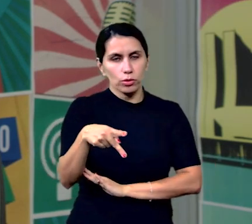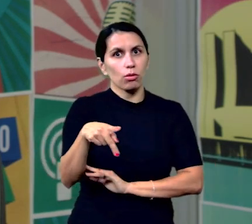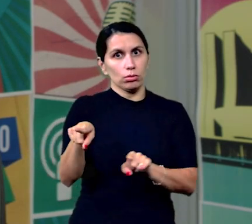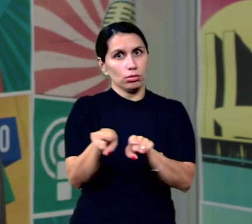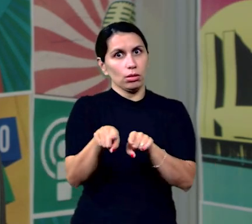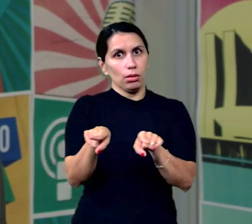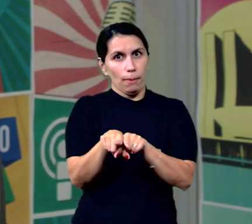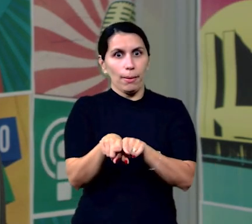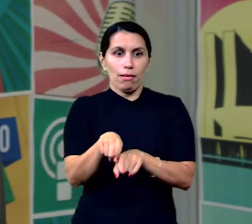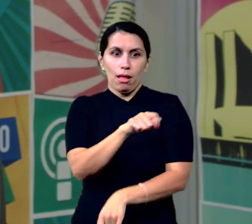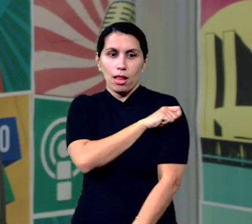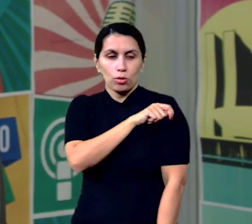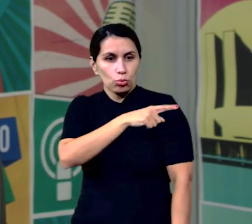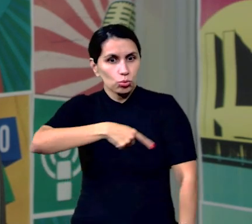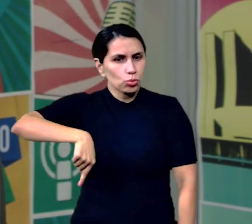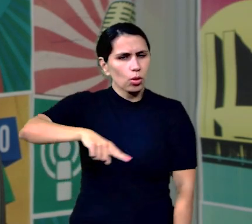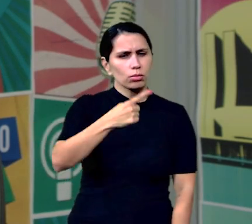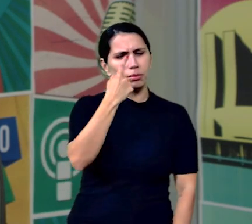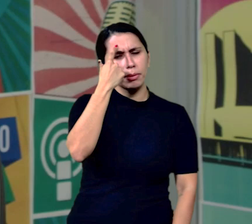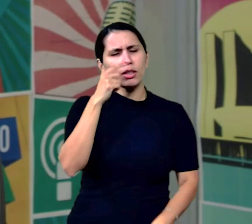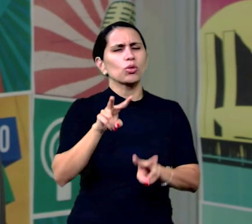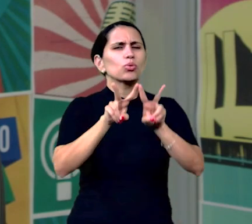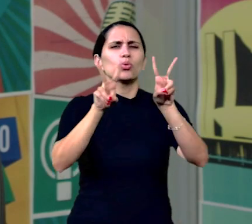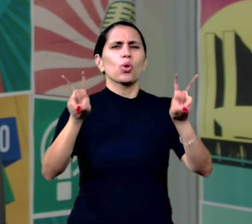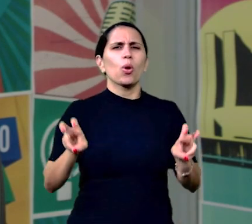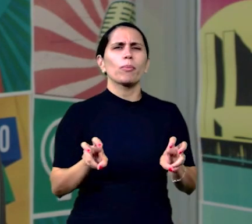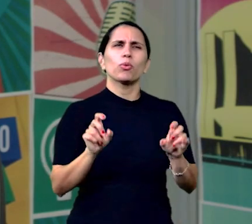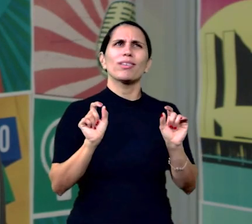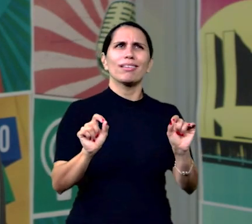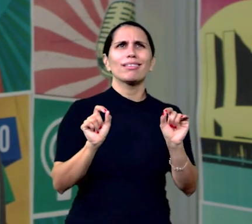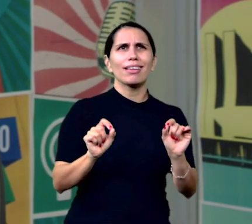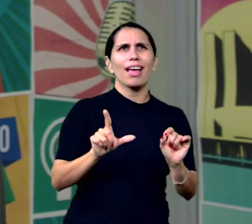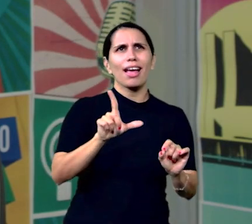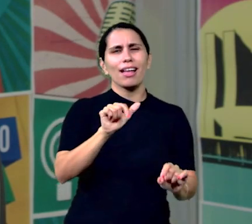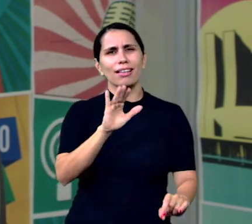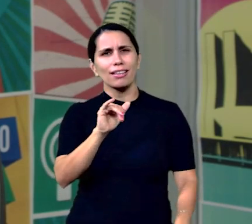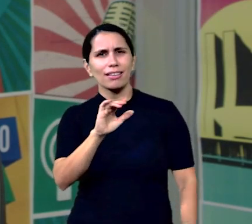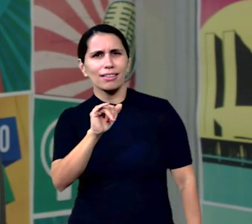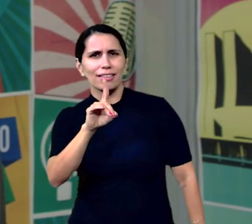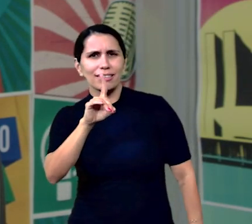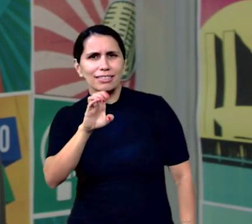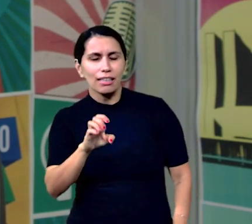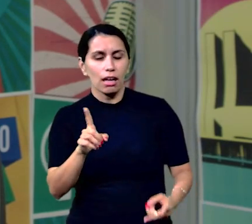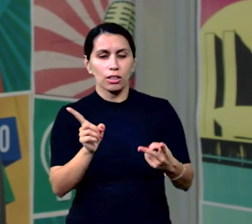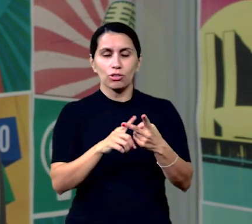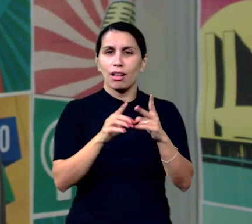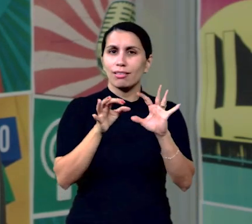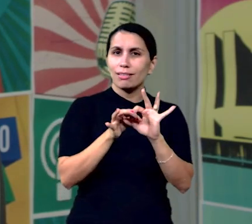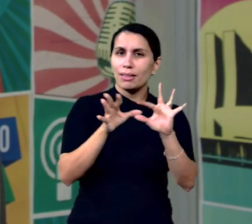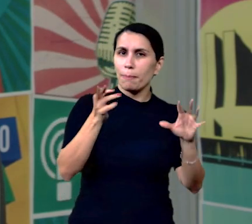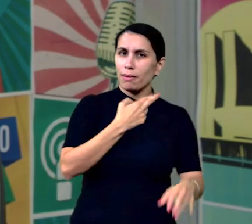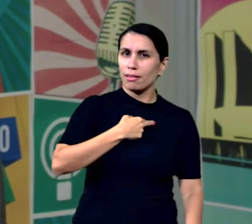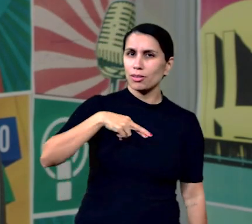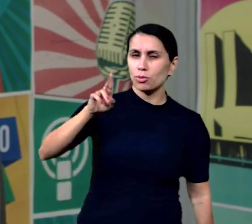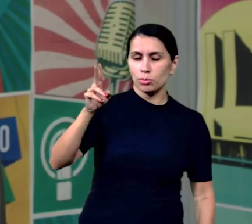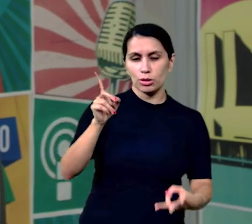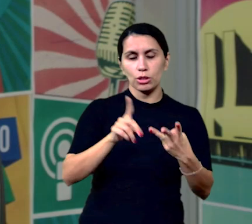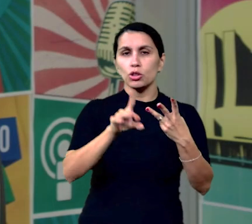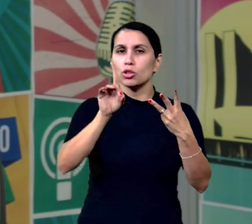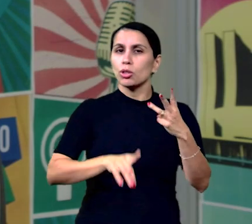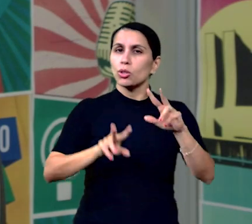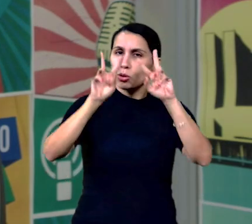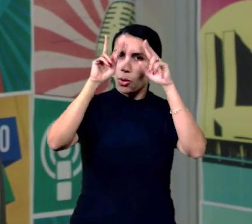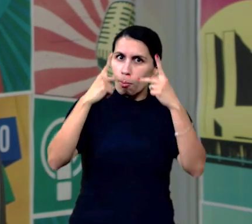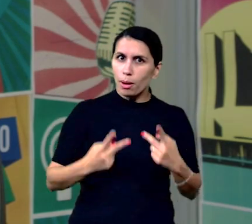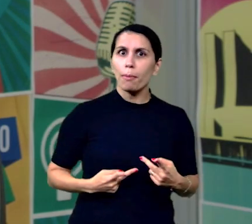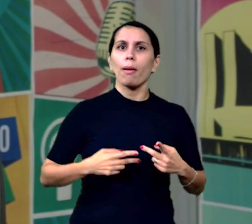corpo docente a pensar sobre laicidade, liberdade religiosa, direitos humanos, para que a gente pudesse aí